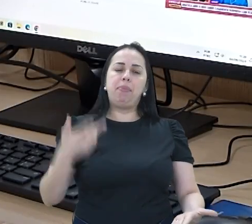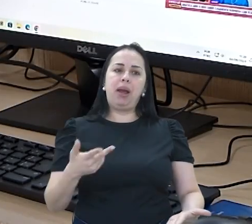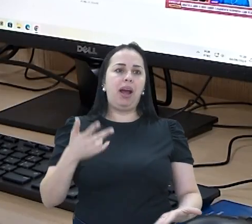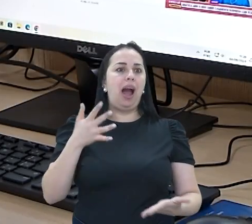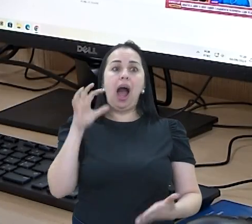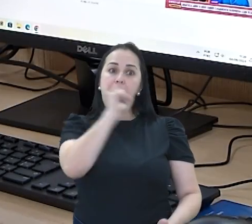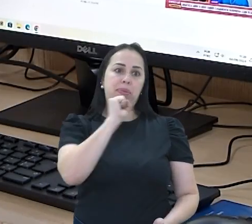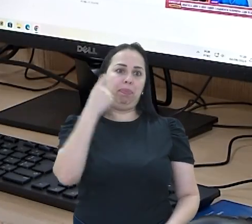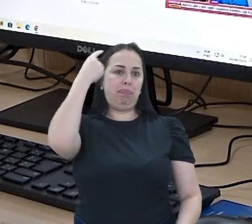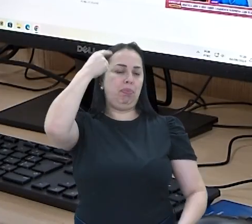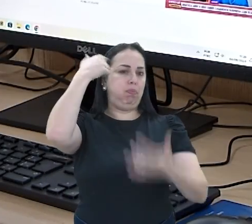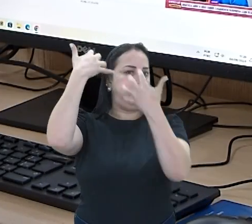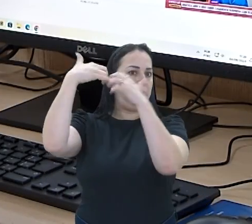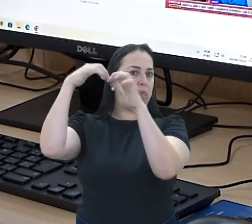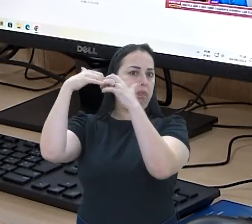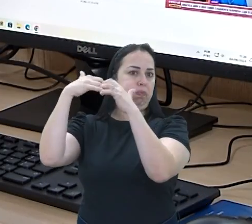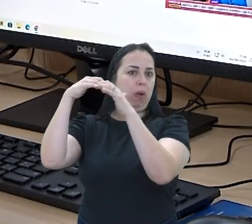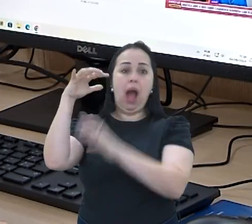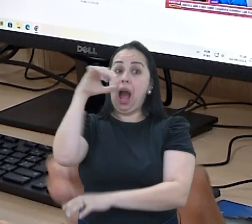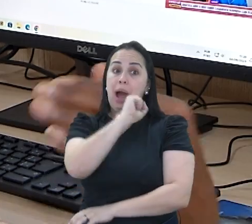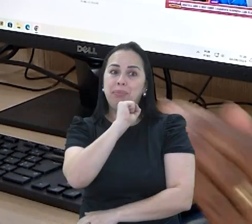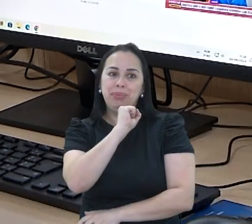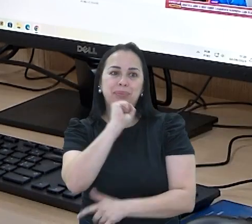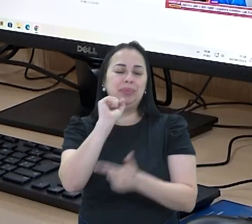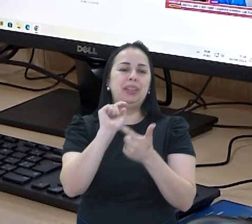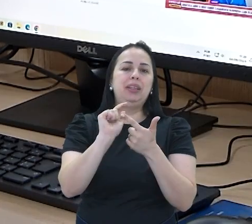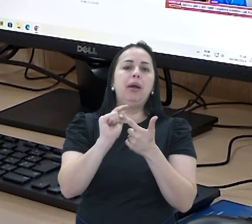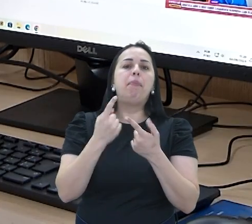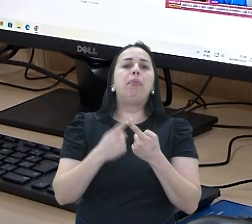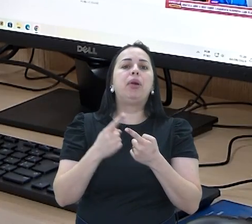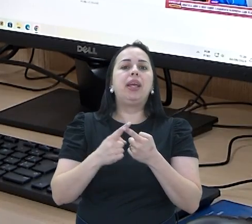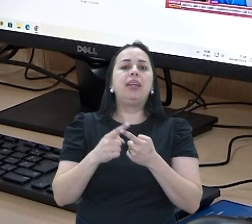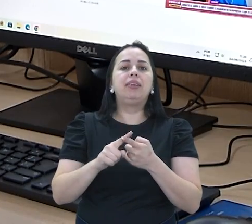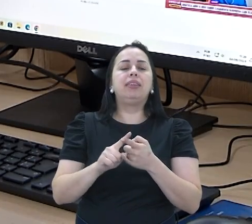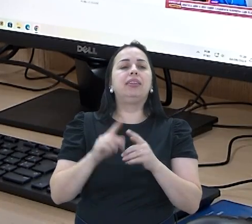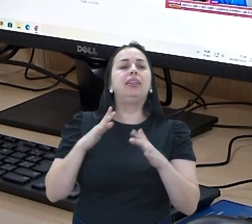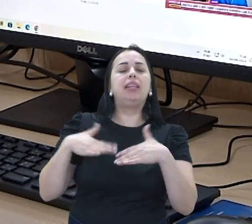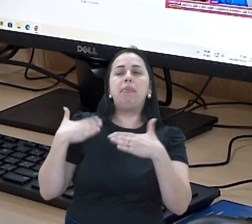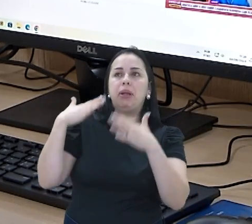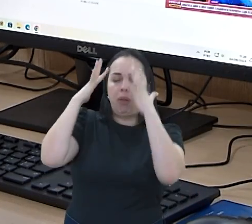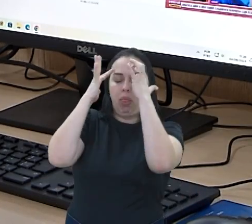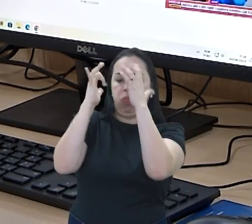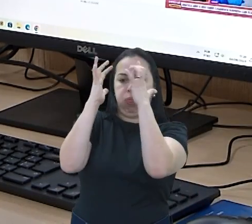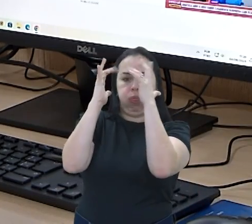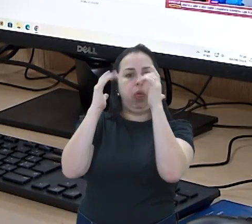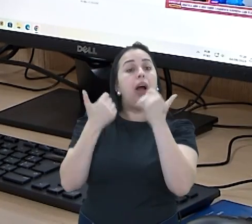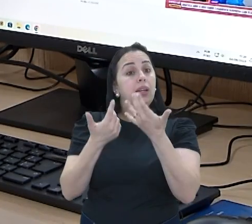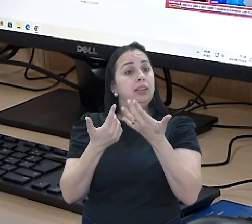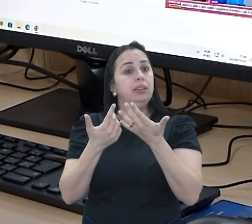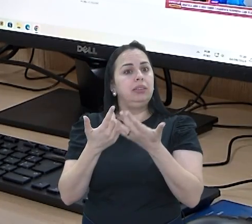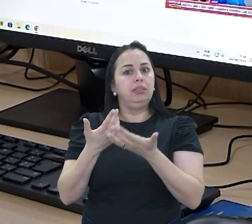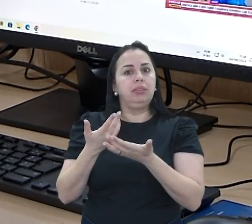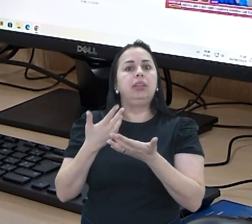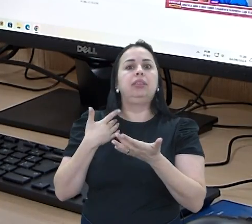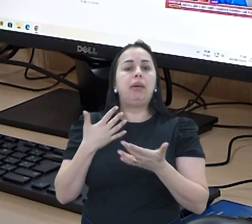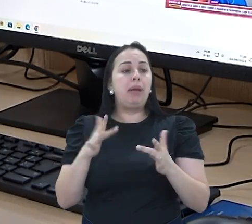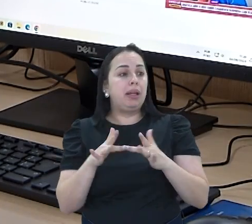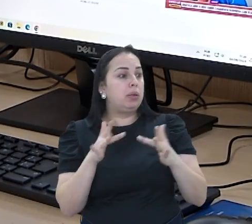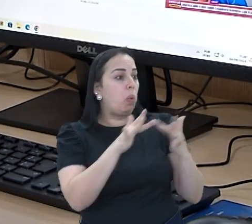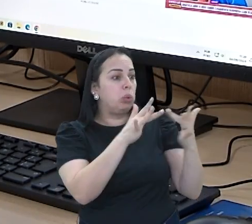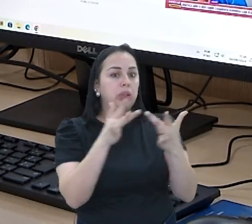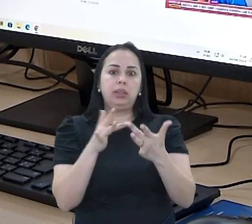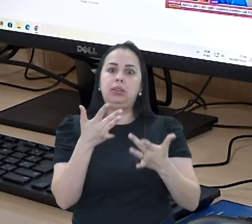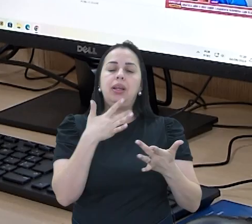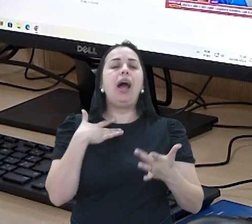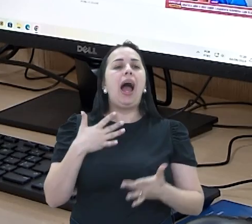torna ágil, você consegue raciocinar mais rápido porque você está em movimento constante. Está interagindo